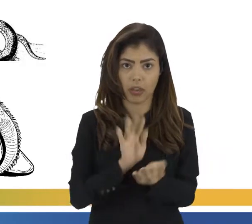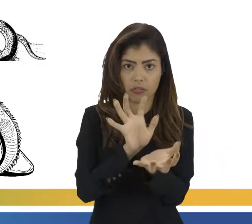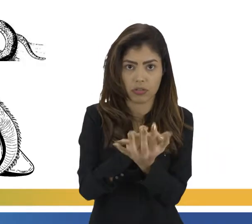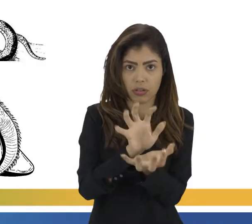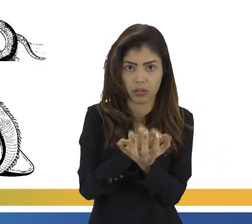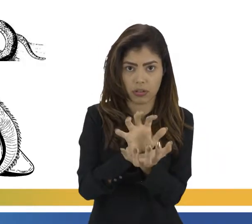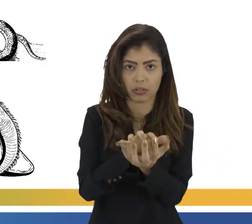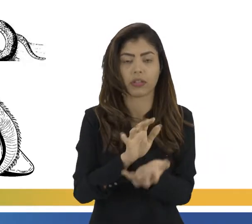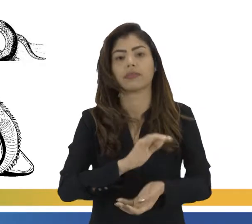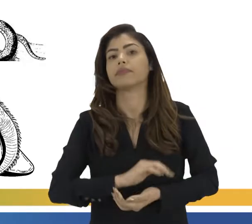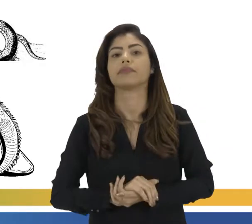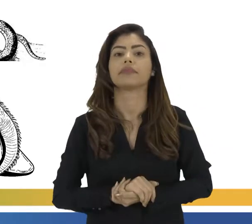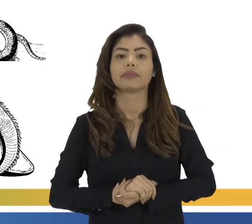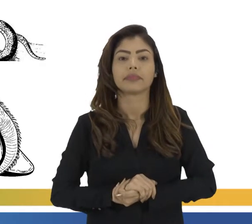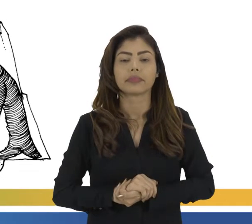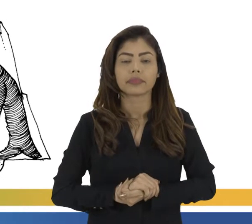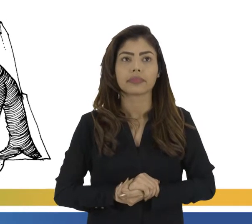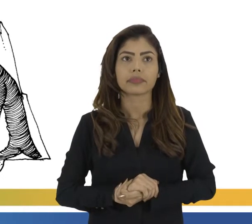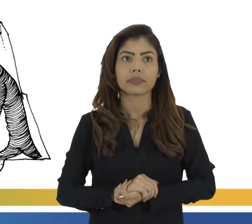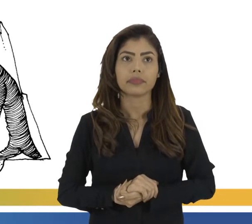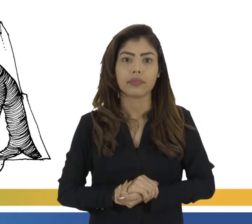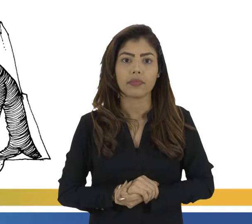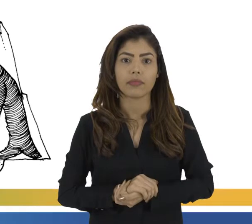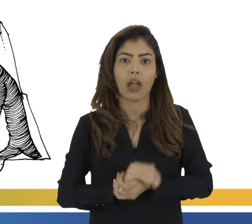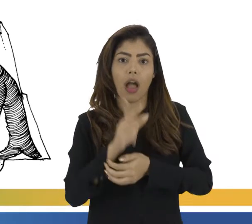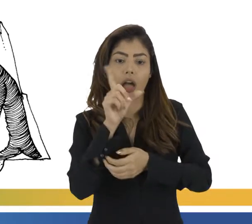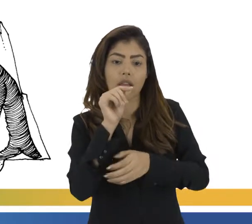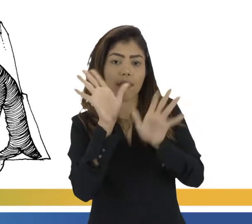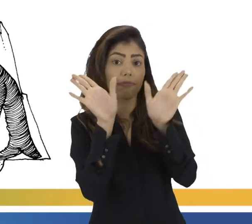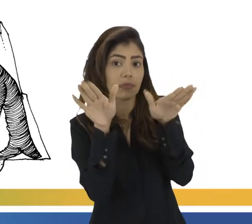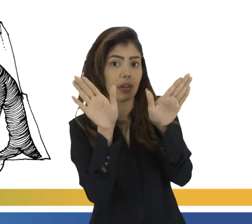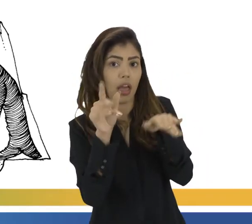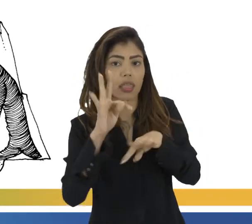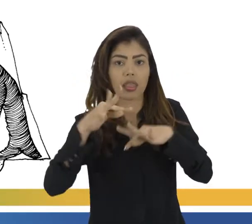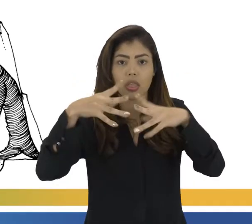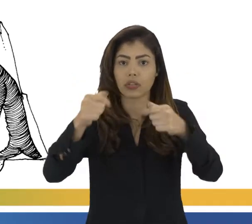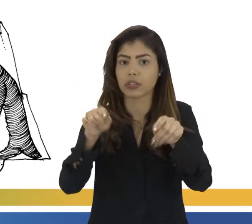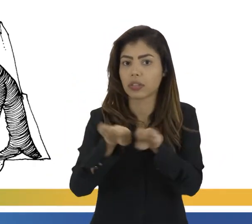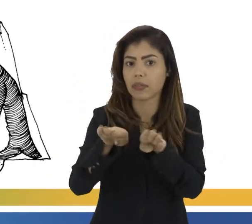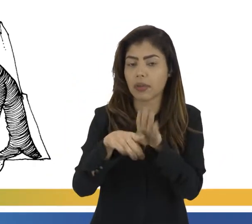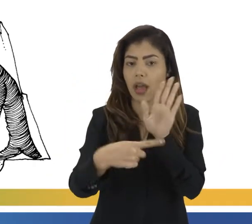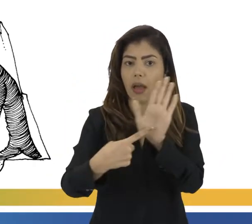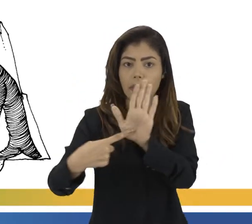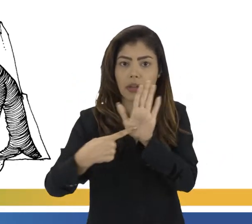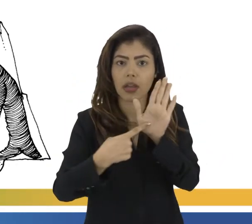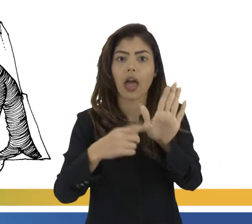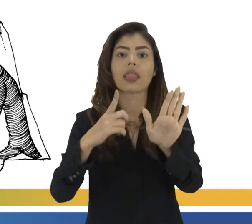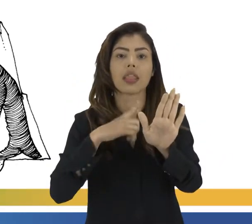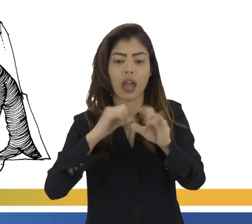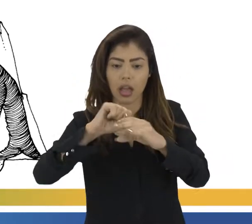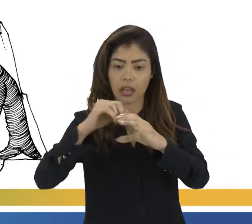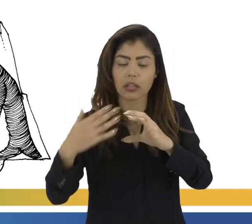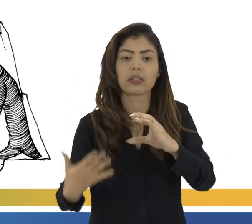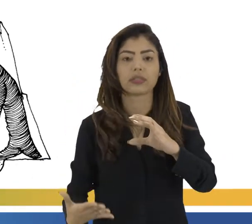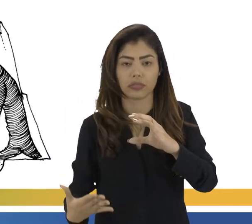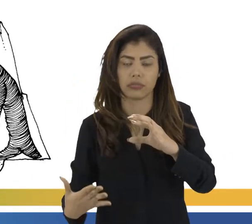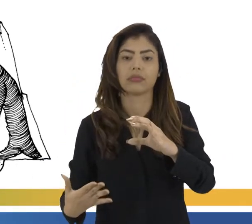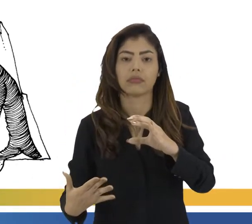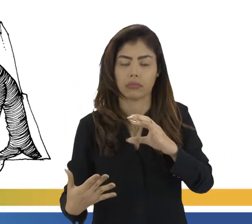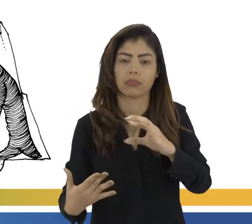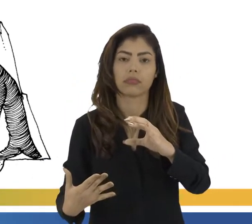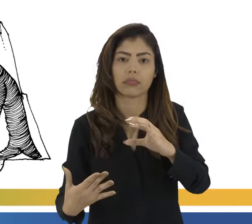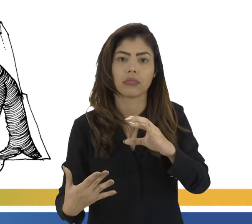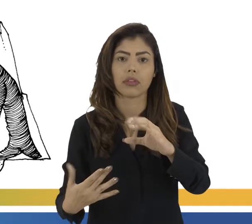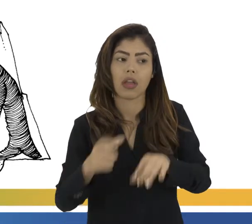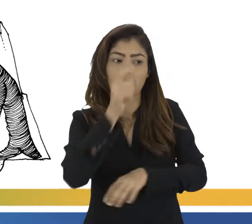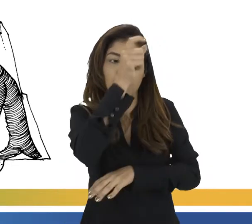jacaré ou o crocodilo. As aves, todas elas também apresentam essa característica,